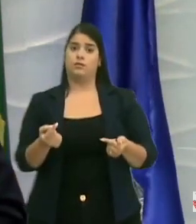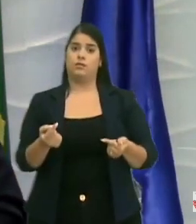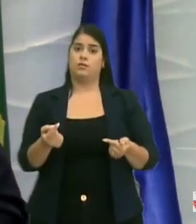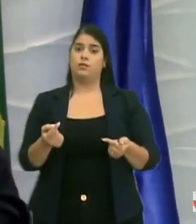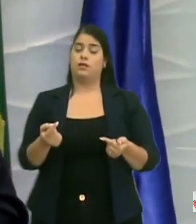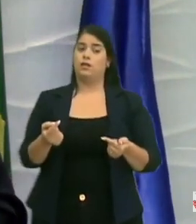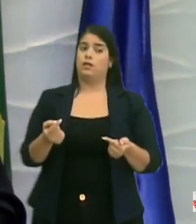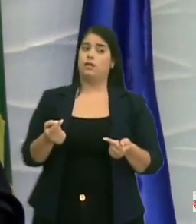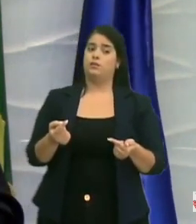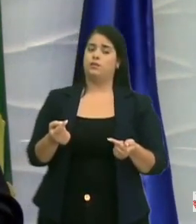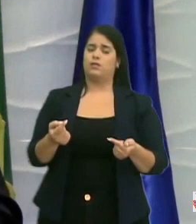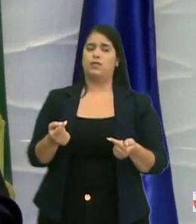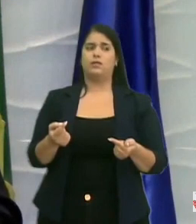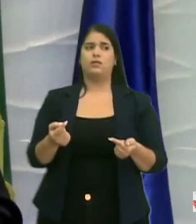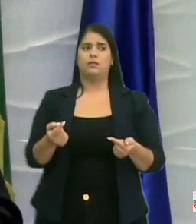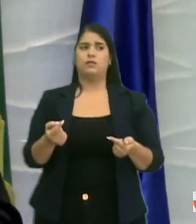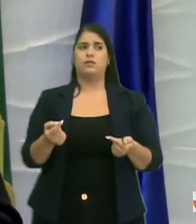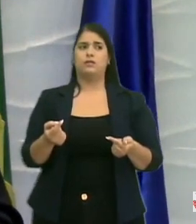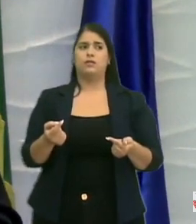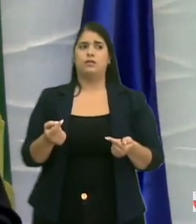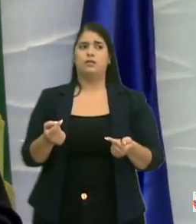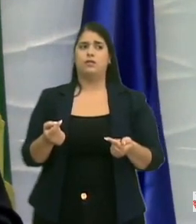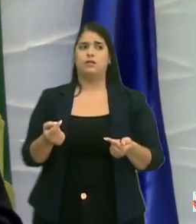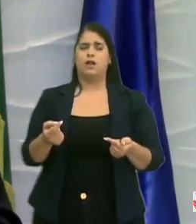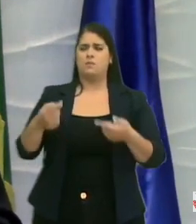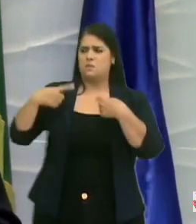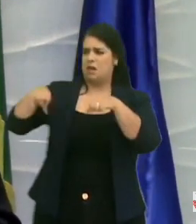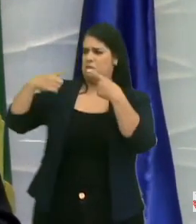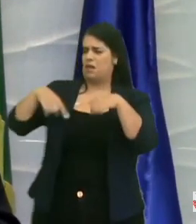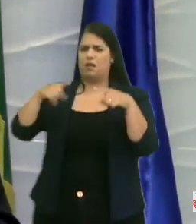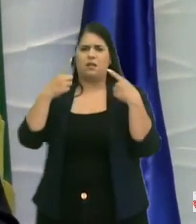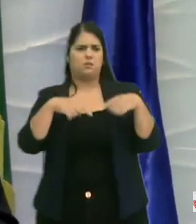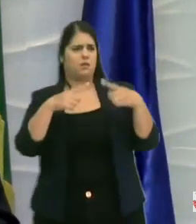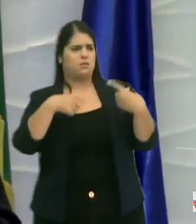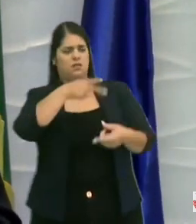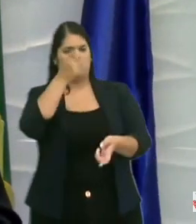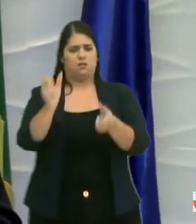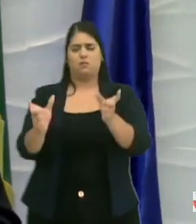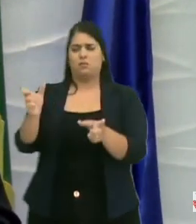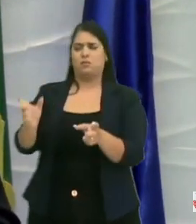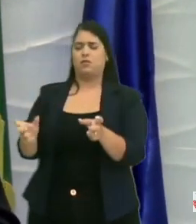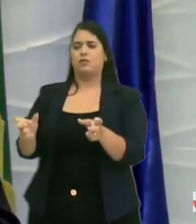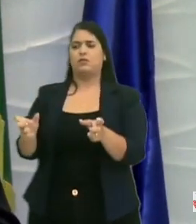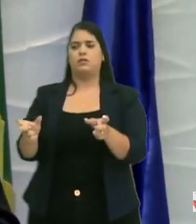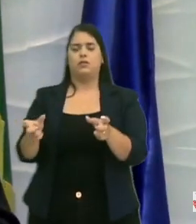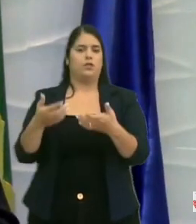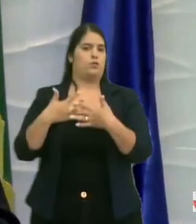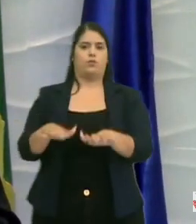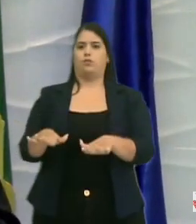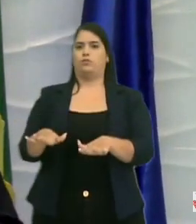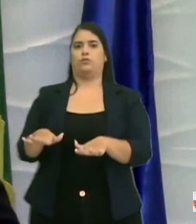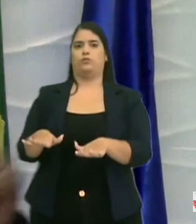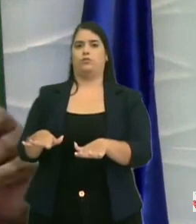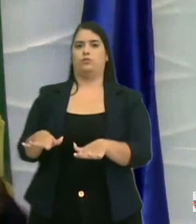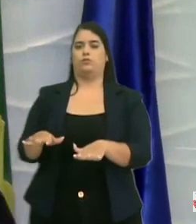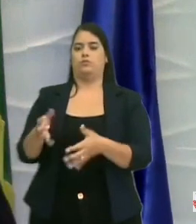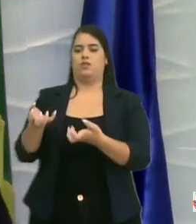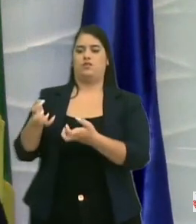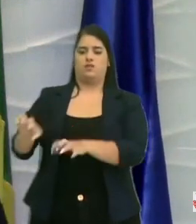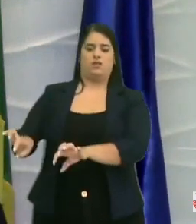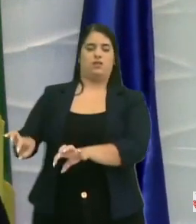caiu o nível de estar maltratando as pessoas, não quero isso.